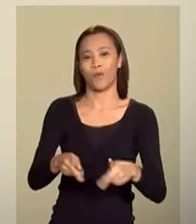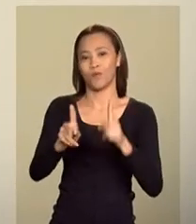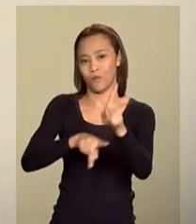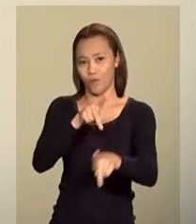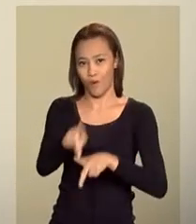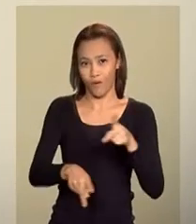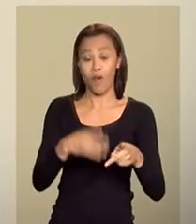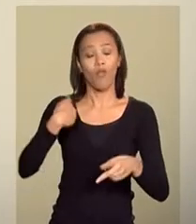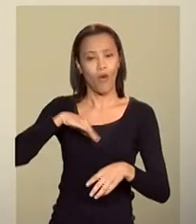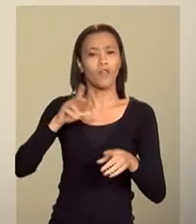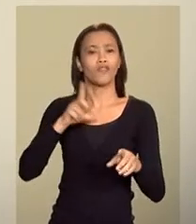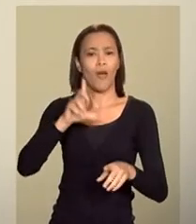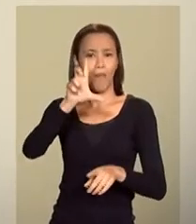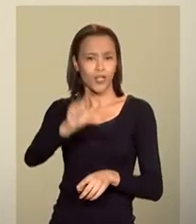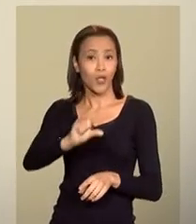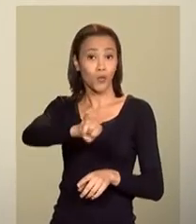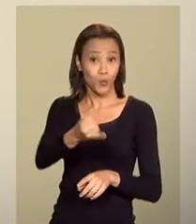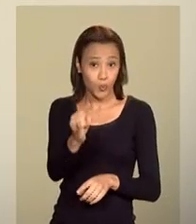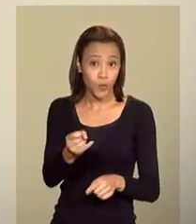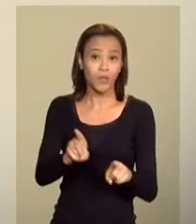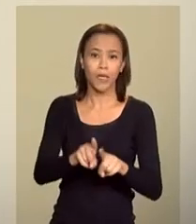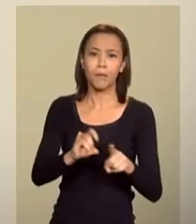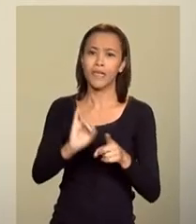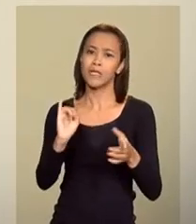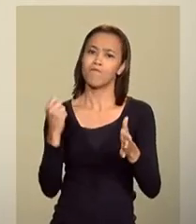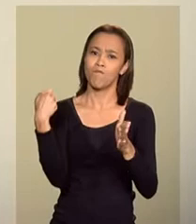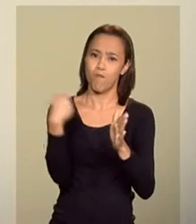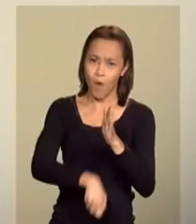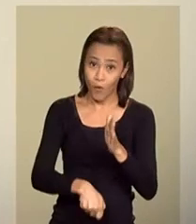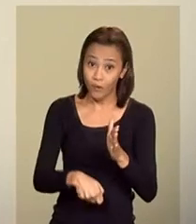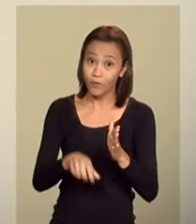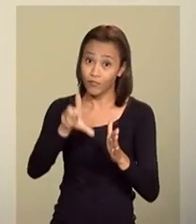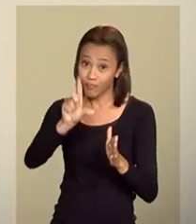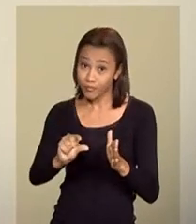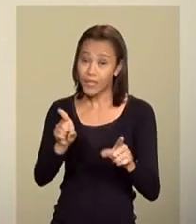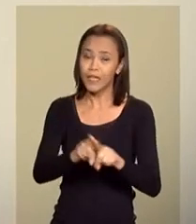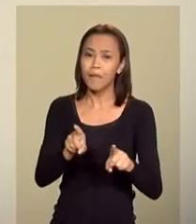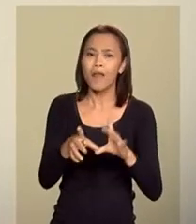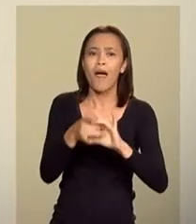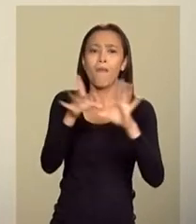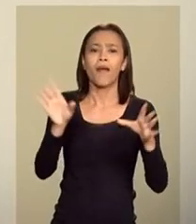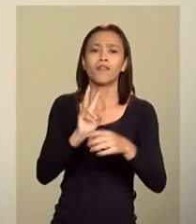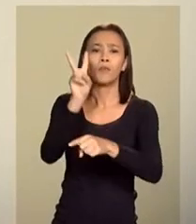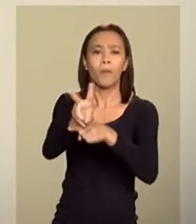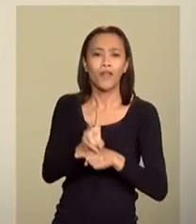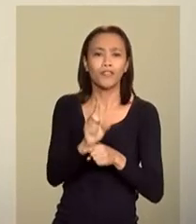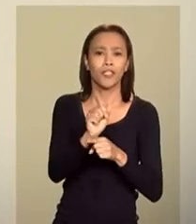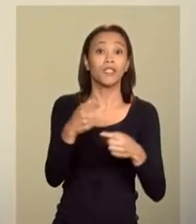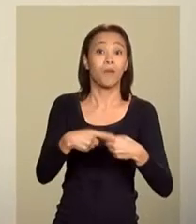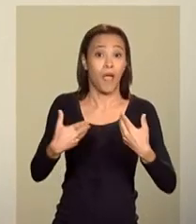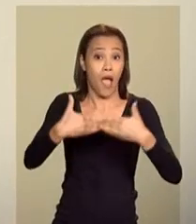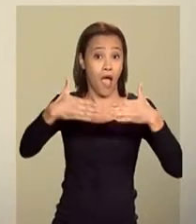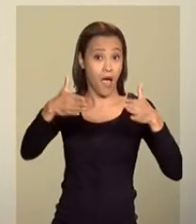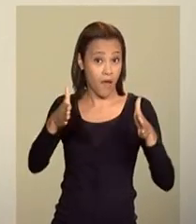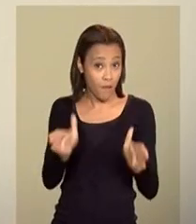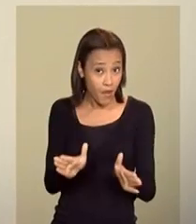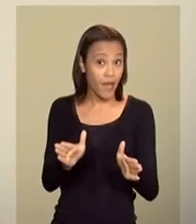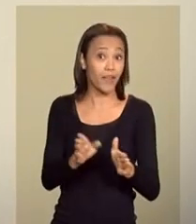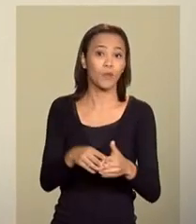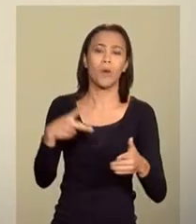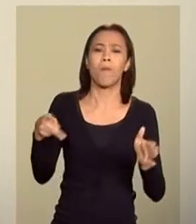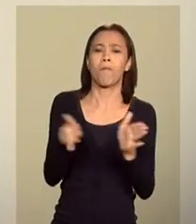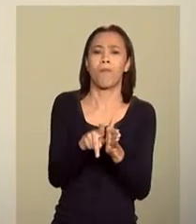temos baixado juros reduzindo impostos facilitado crédito e aberto como nunca as